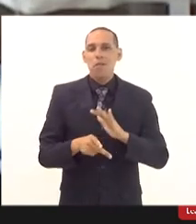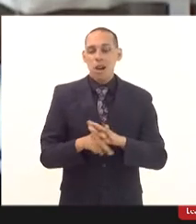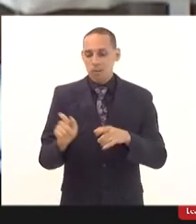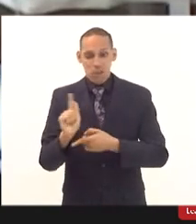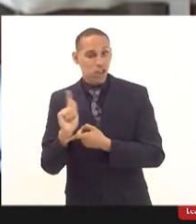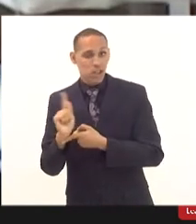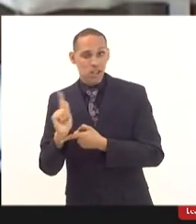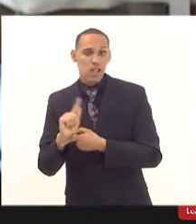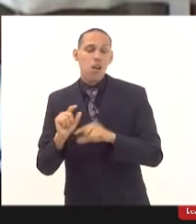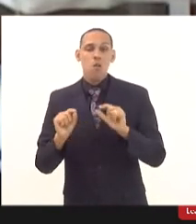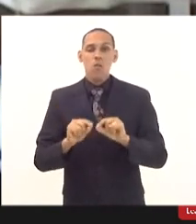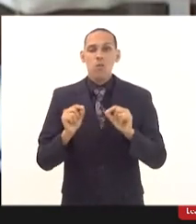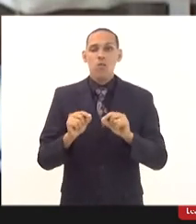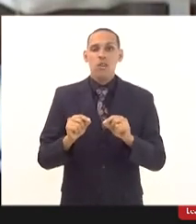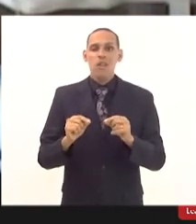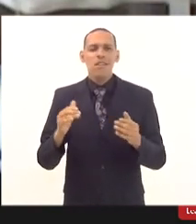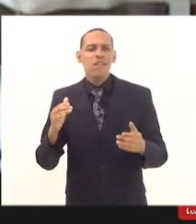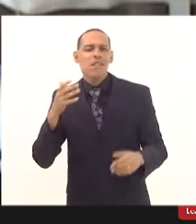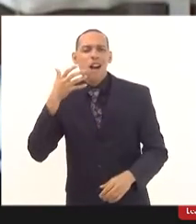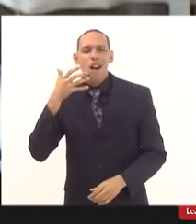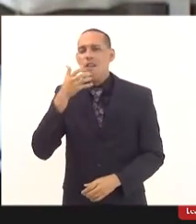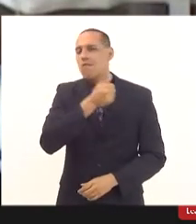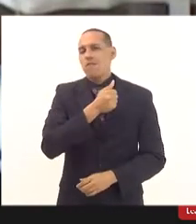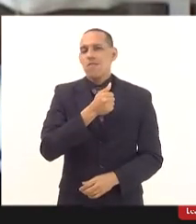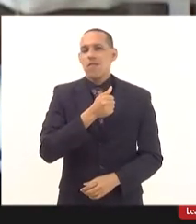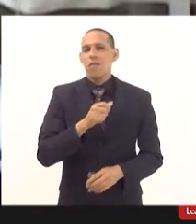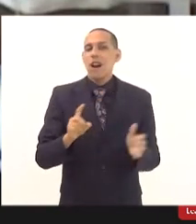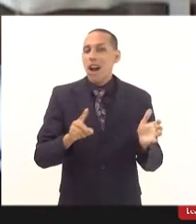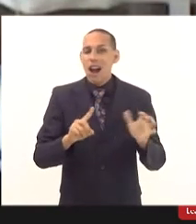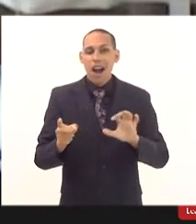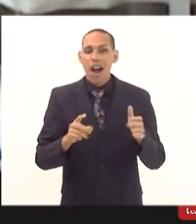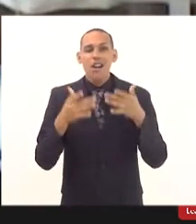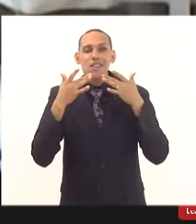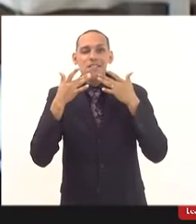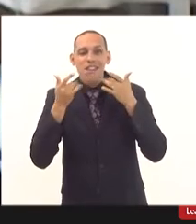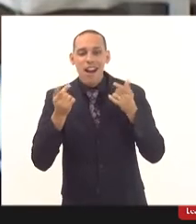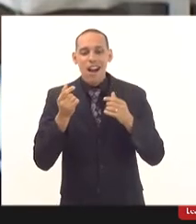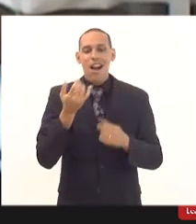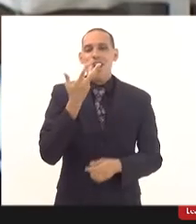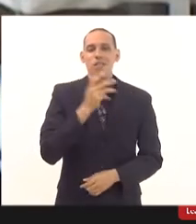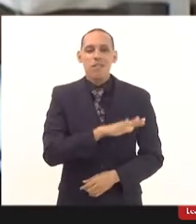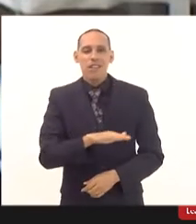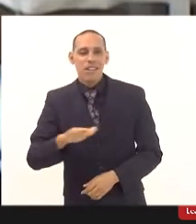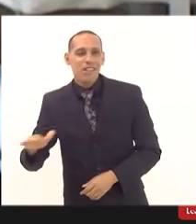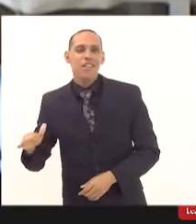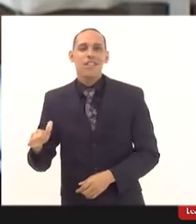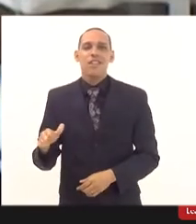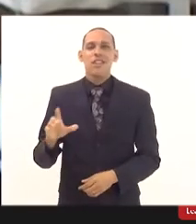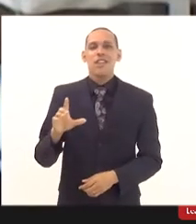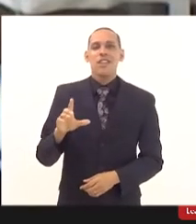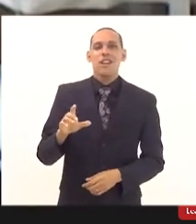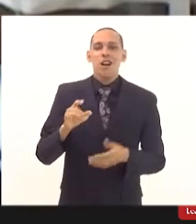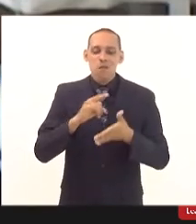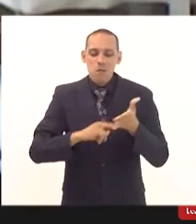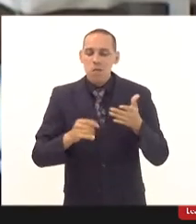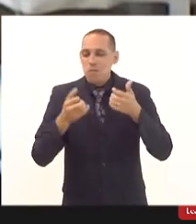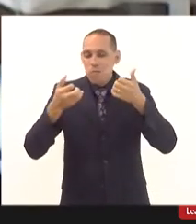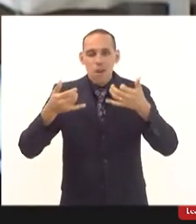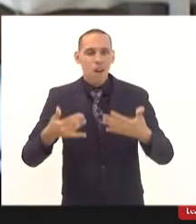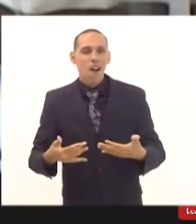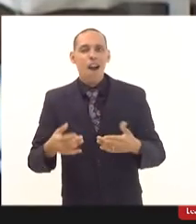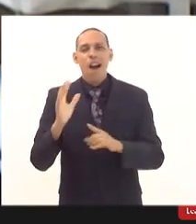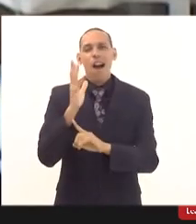gestão e resgatou o rádio chato o rádio infantil rádio documentário rádio arte e vim para